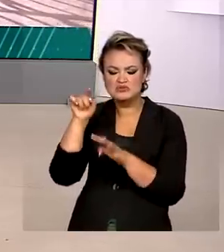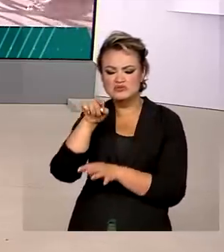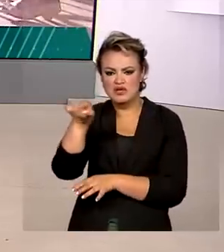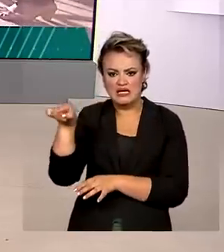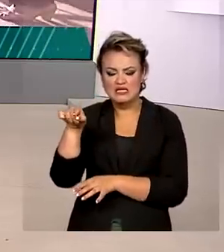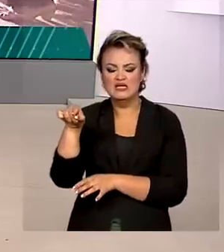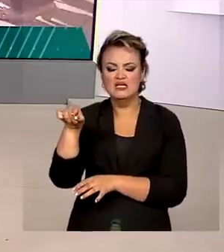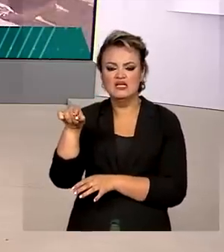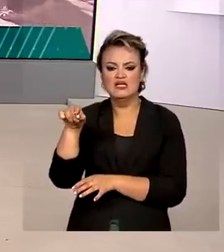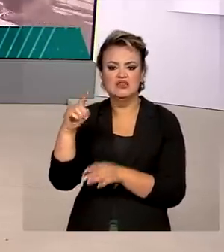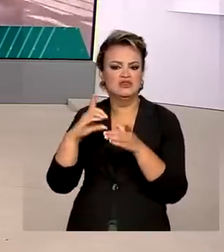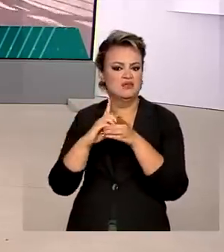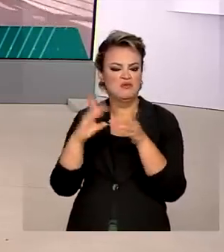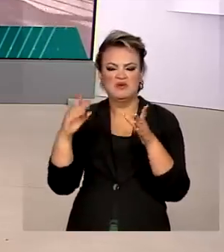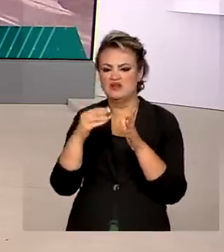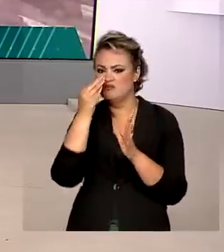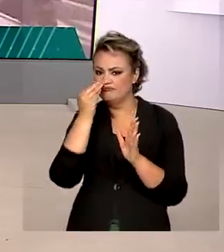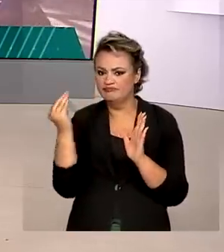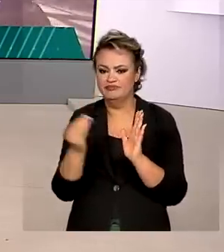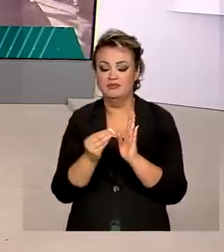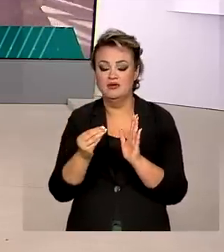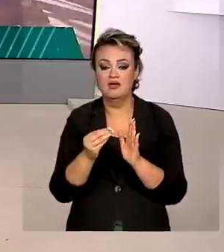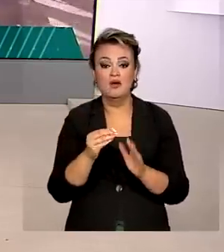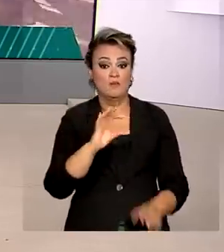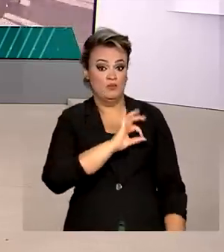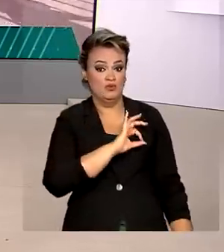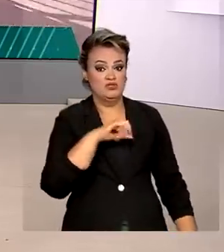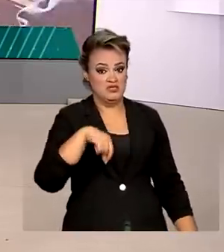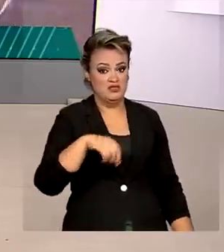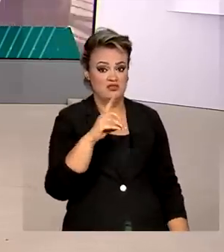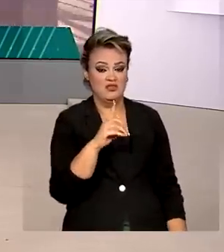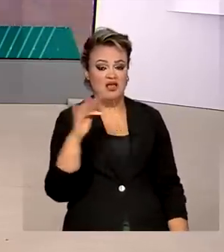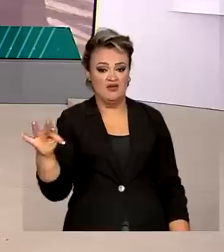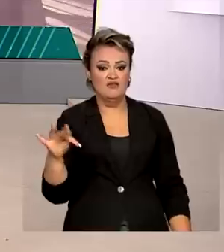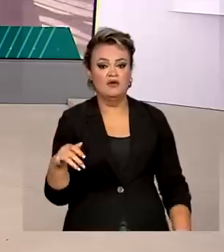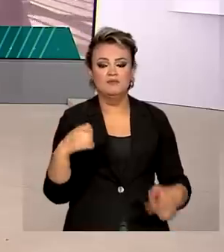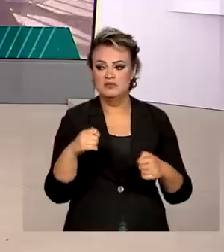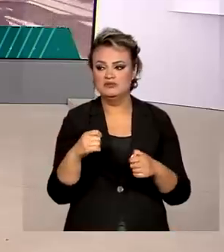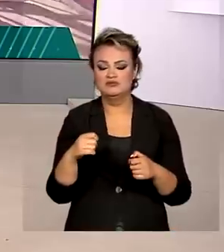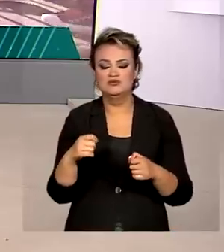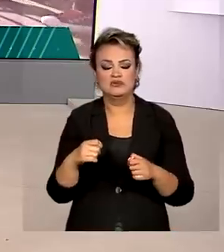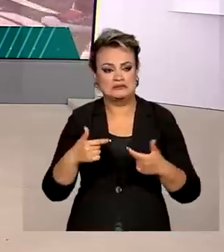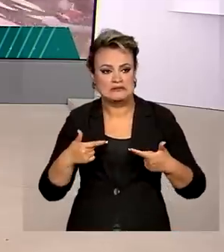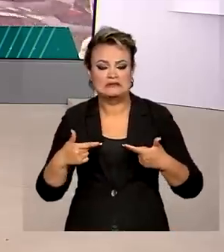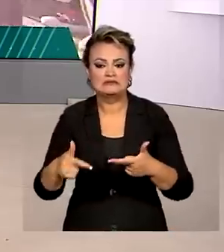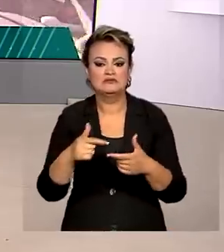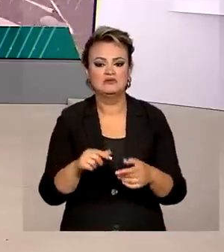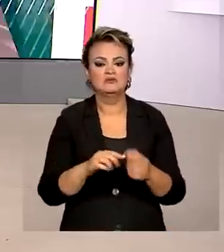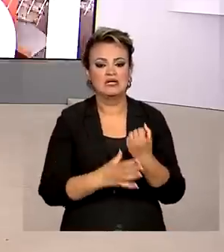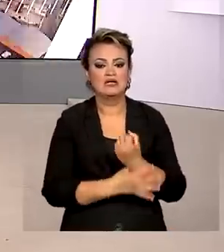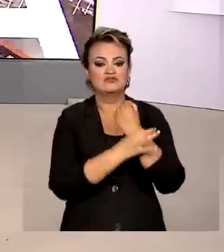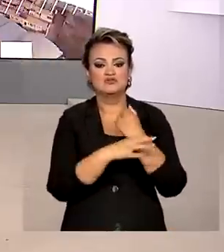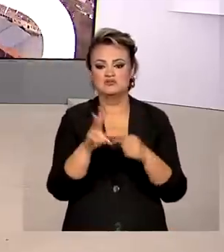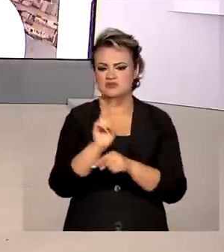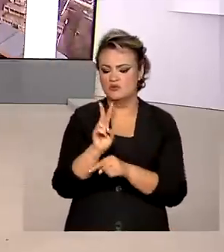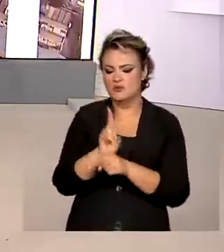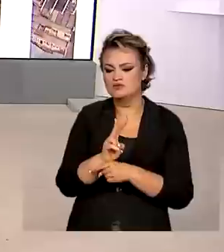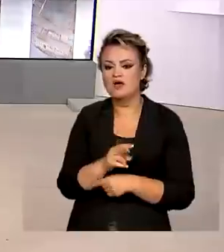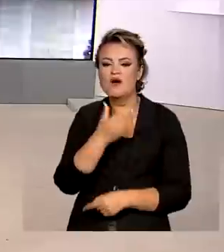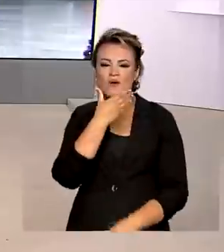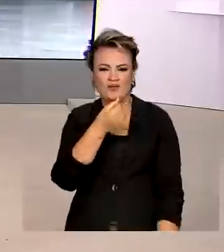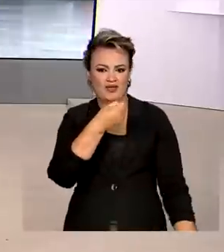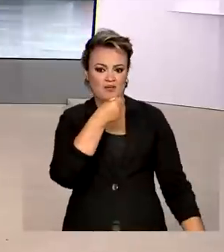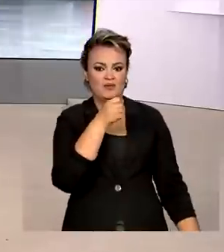ao antidemocráticas policiais do Distrito Federal tiveram que agir para garantir a segurança vamos conversar com